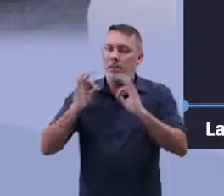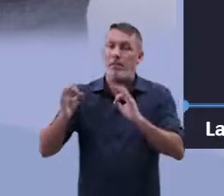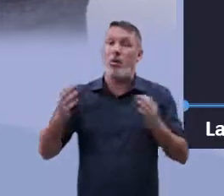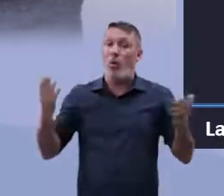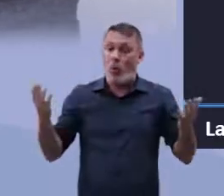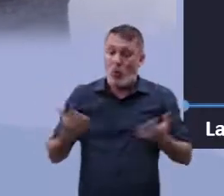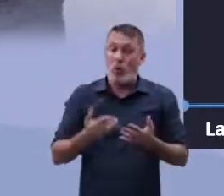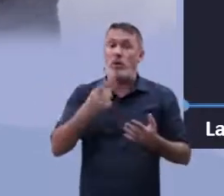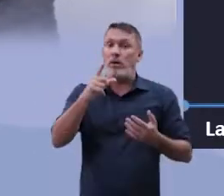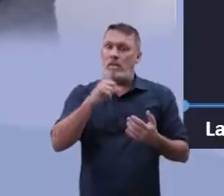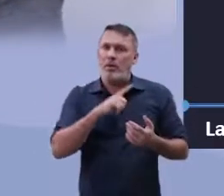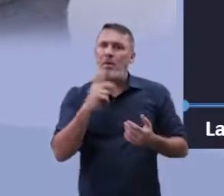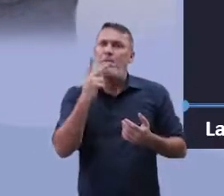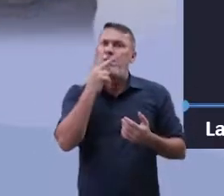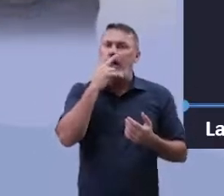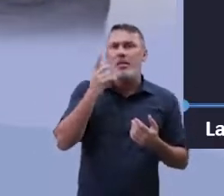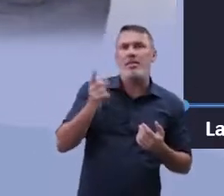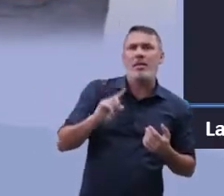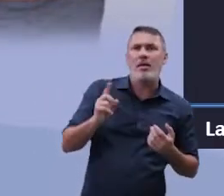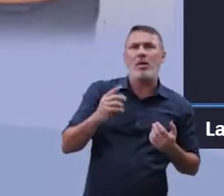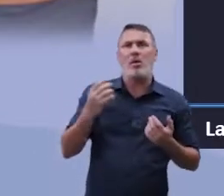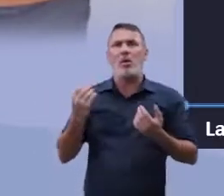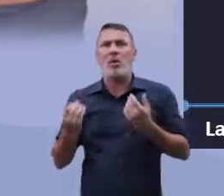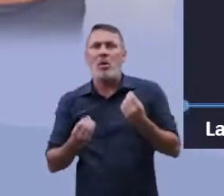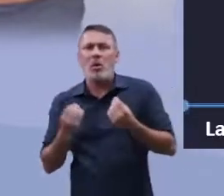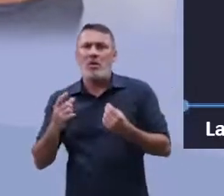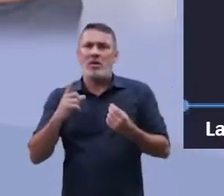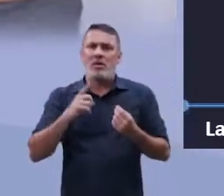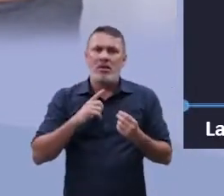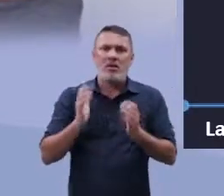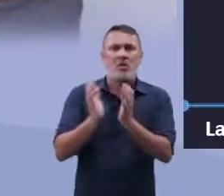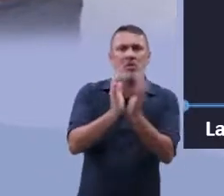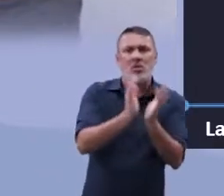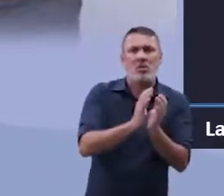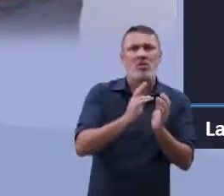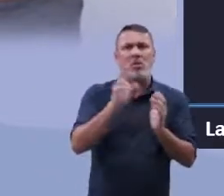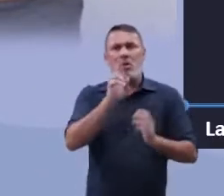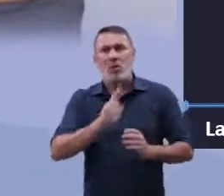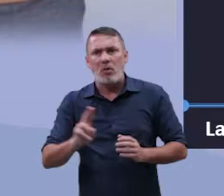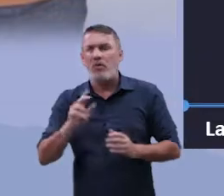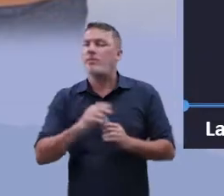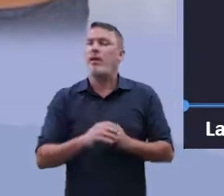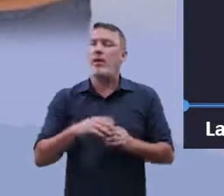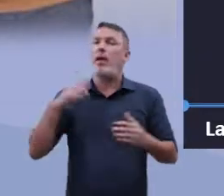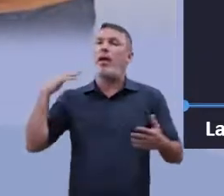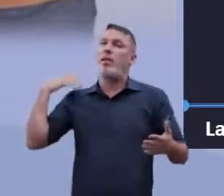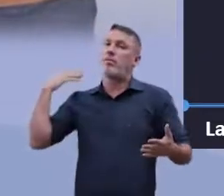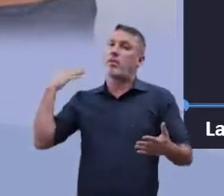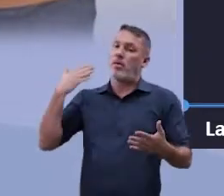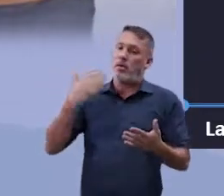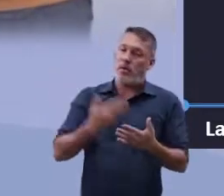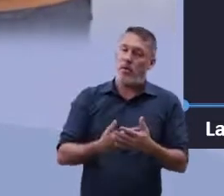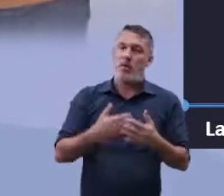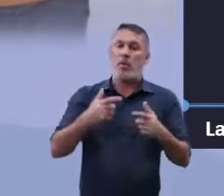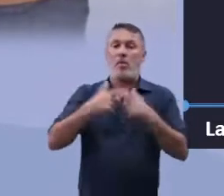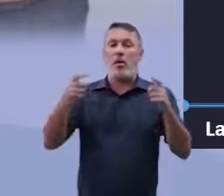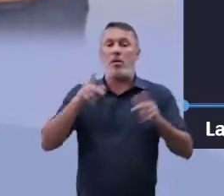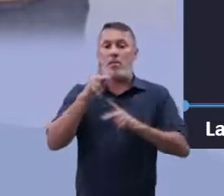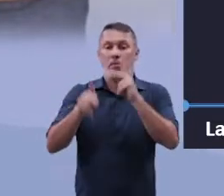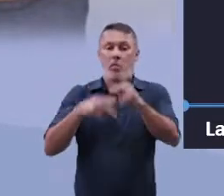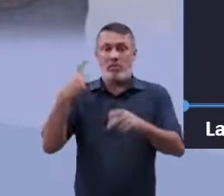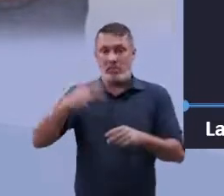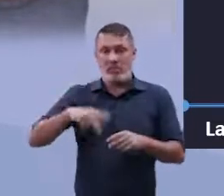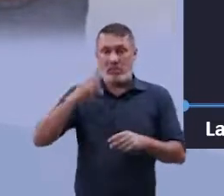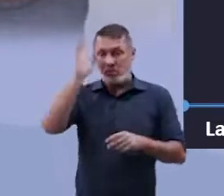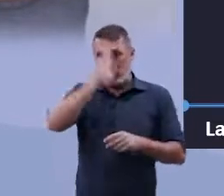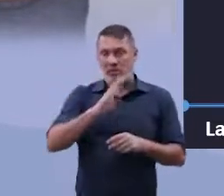hoje, parece que não, às vezes, mas minha volta todo mundo utiliza. Mas ainda hoje, grande parte da população brasileira